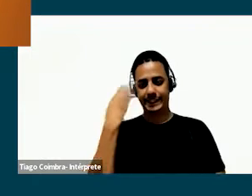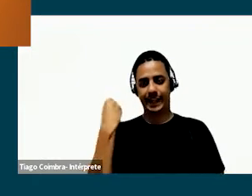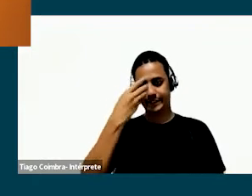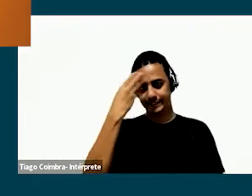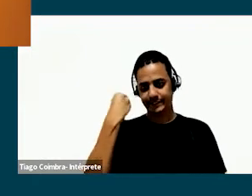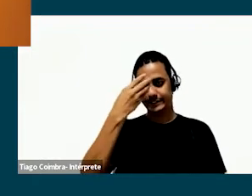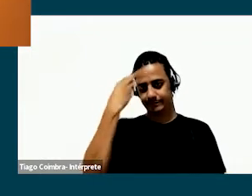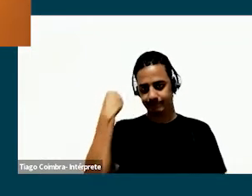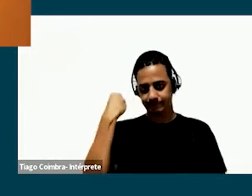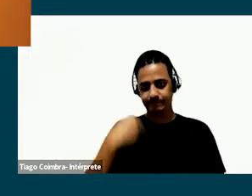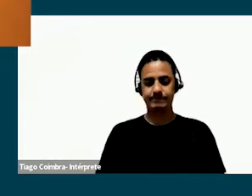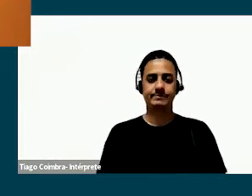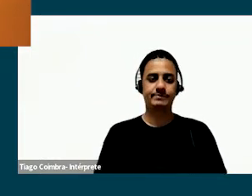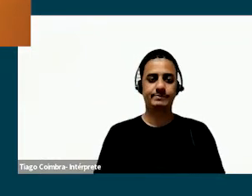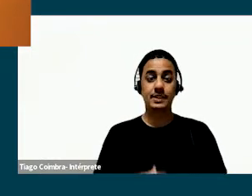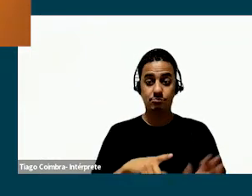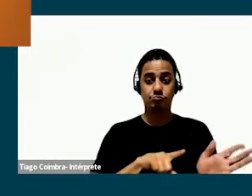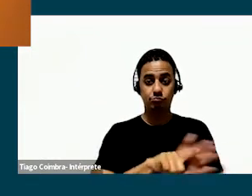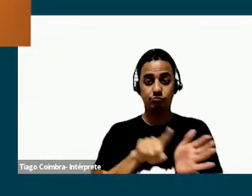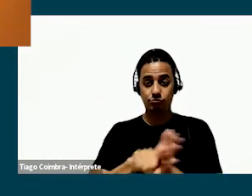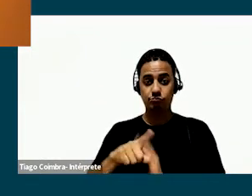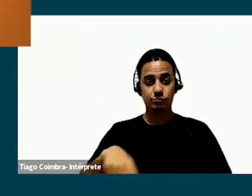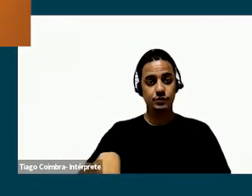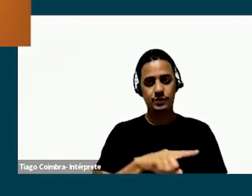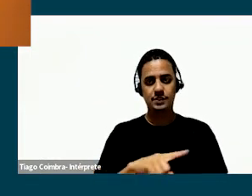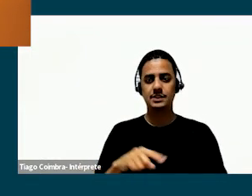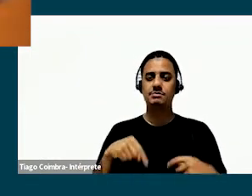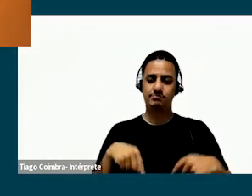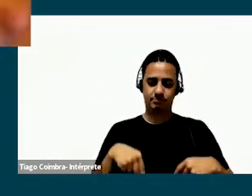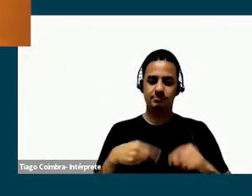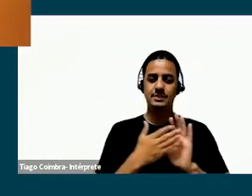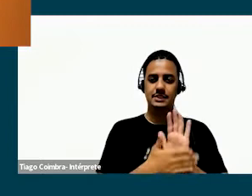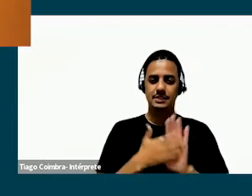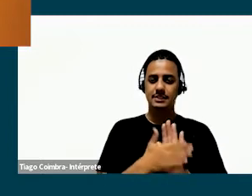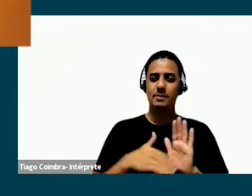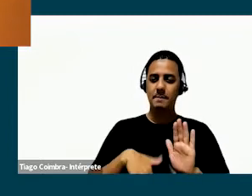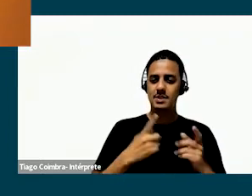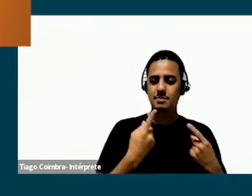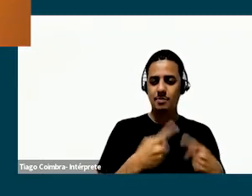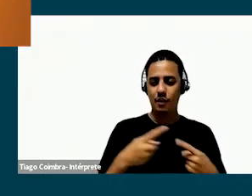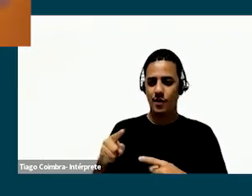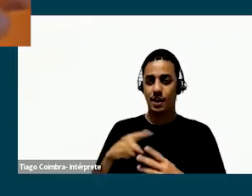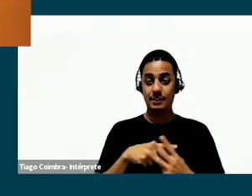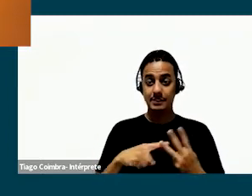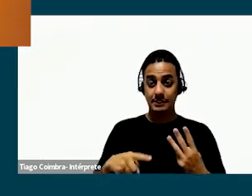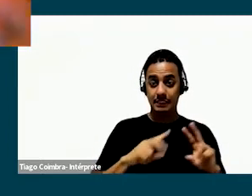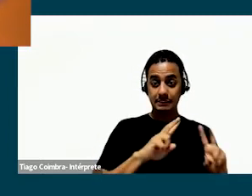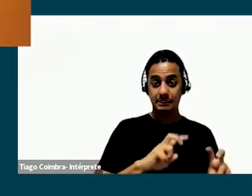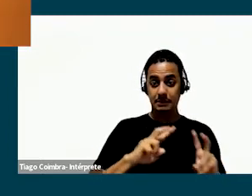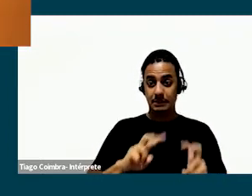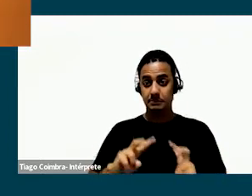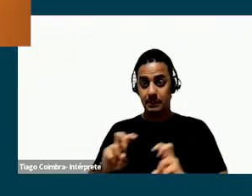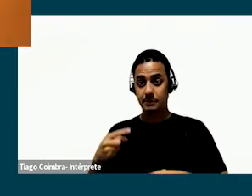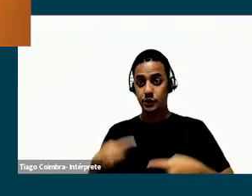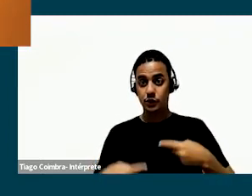gente? E eu vou começar com algumas perguntas para vocês. Essa é uma sessão muito provocativa, sobre 3 temas muito grandes